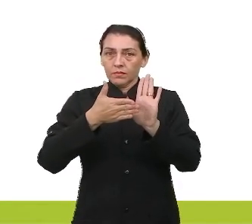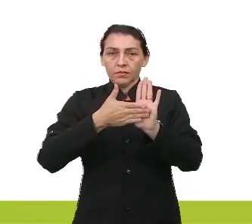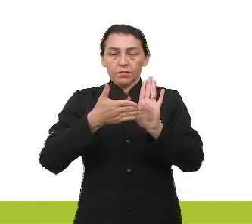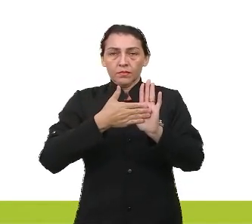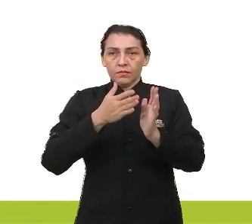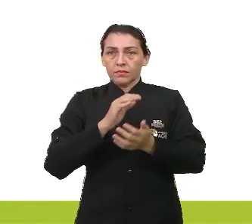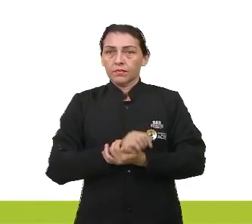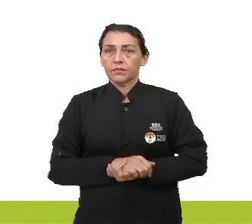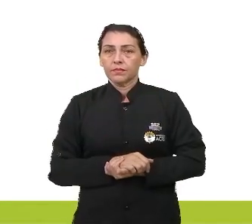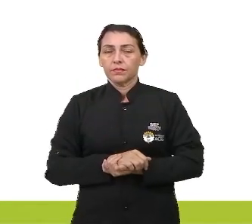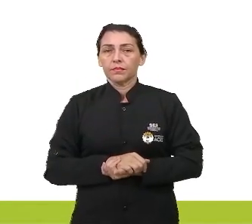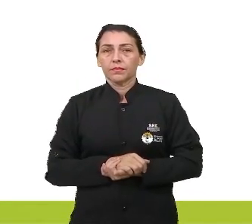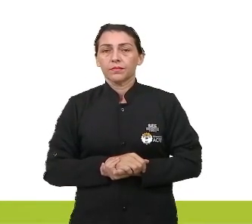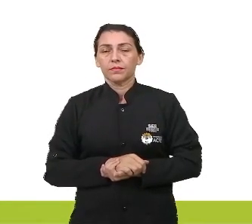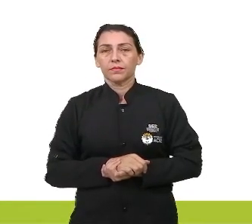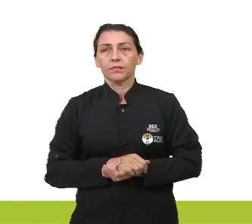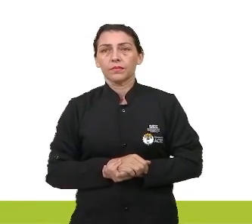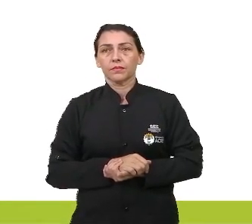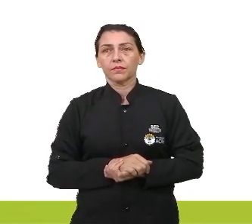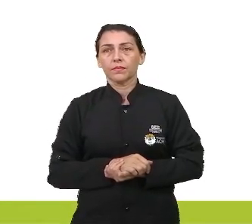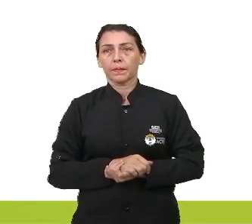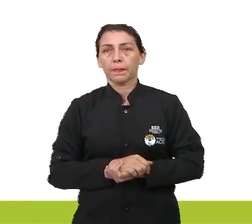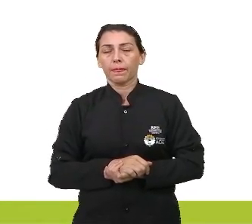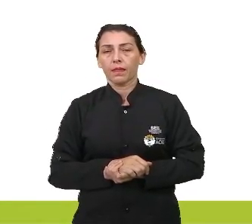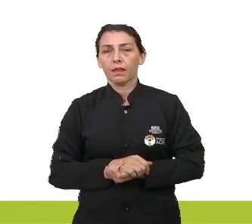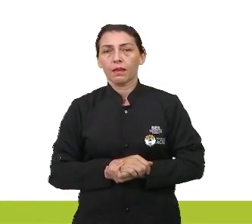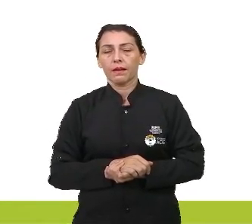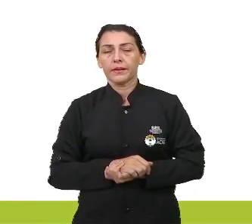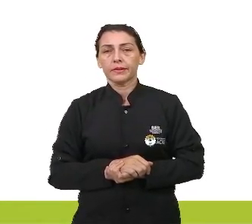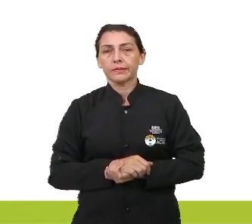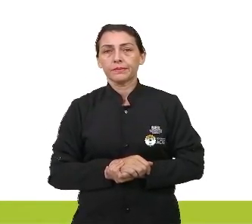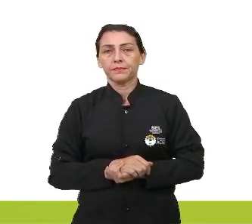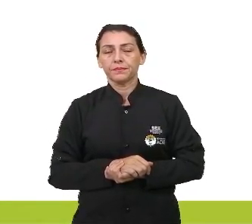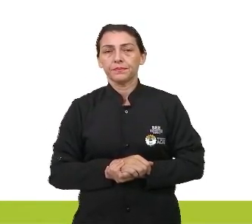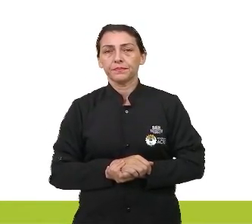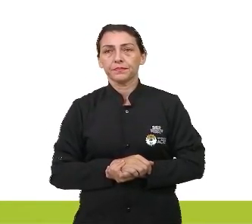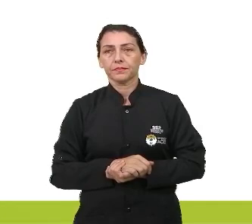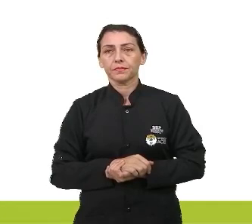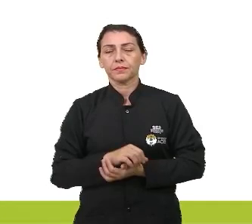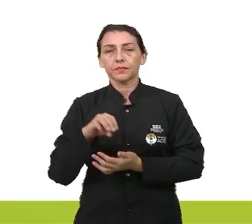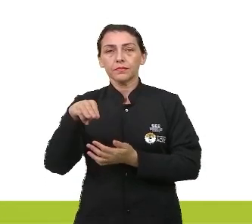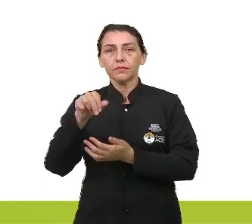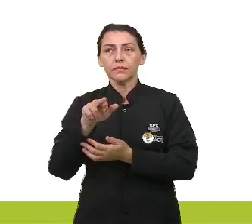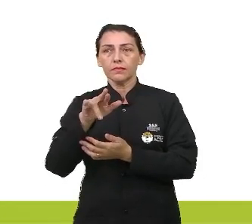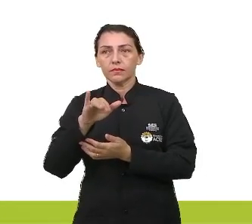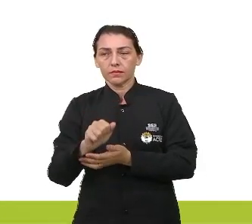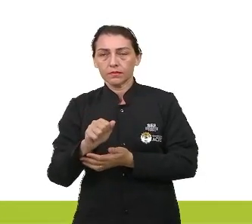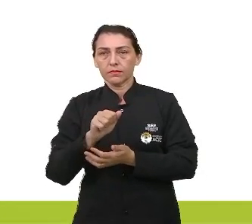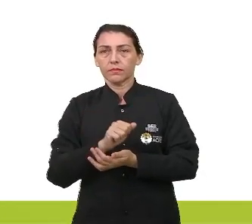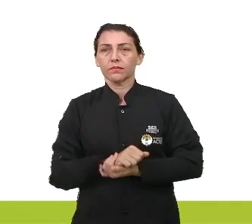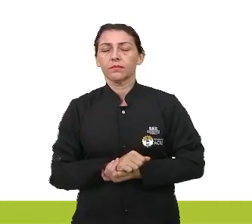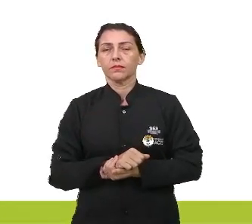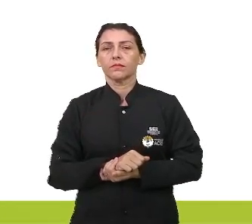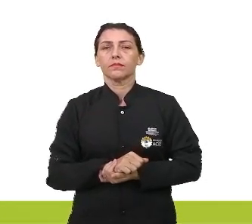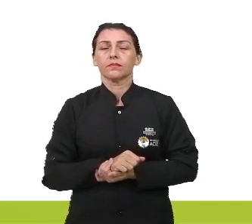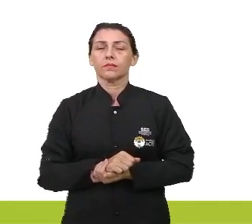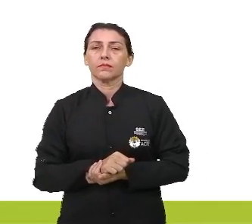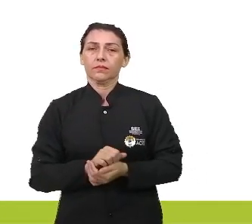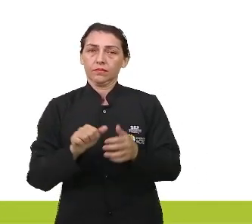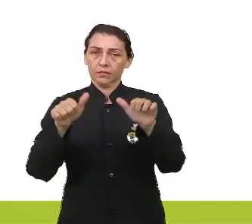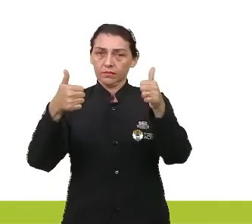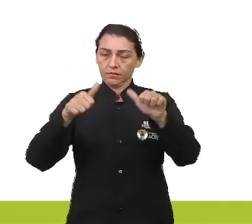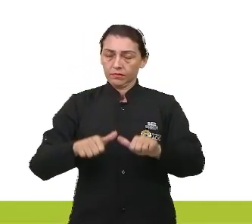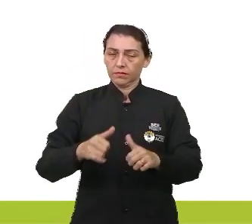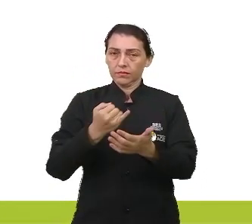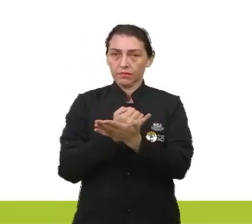intervenção. Para isso, aí nós temos aqui, né, a Maria Luísa Valença, inclusive nós analisamos, né,